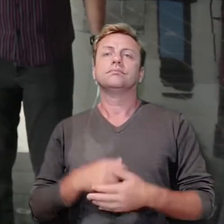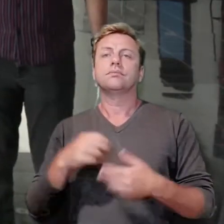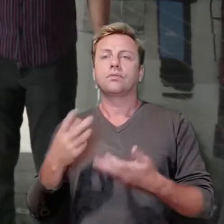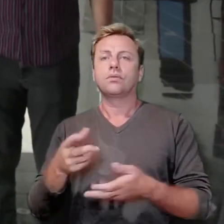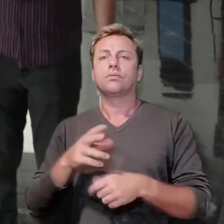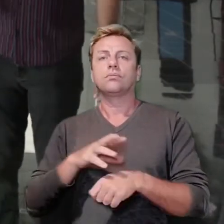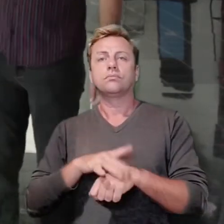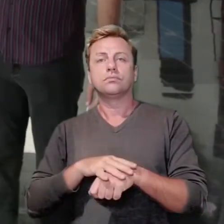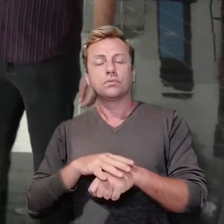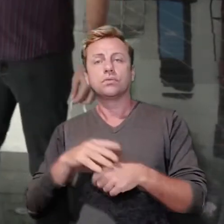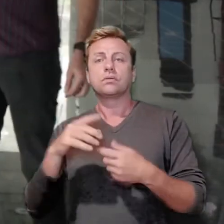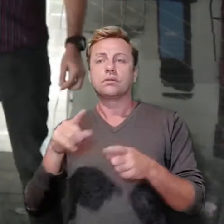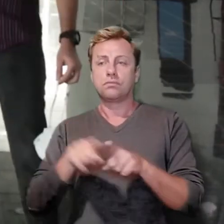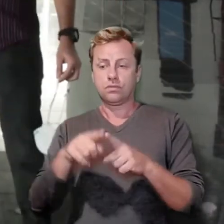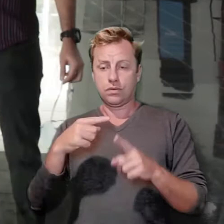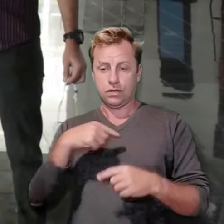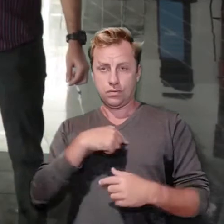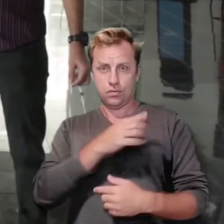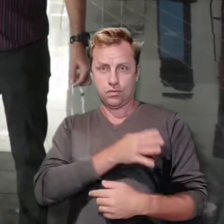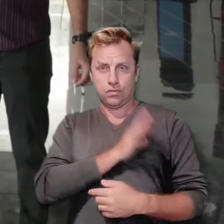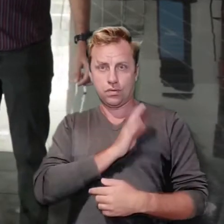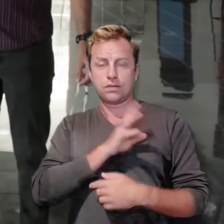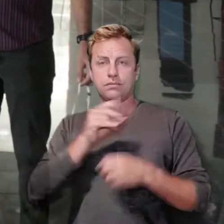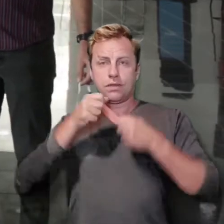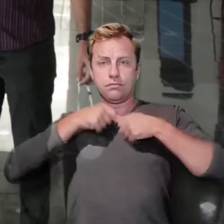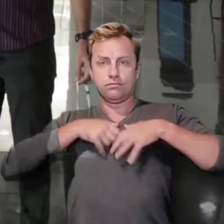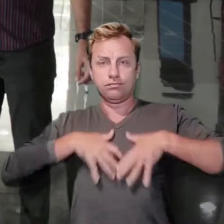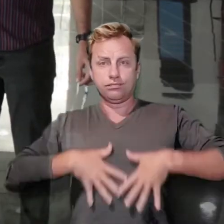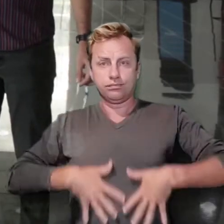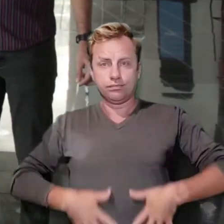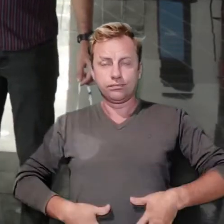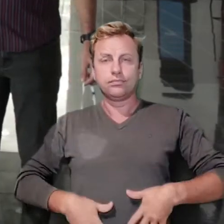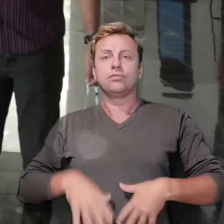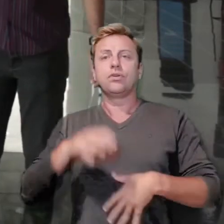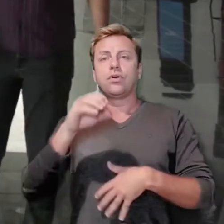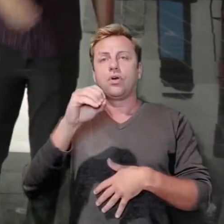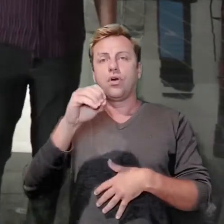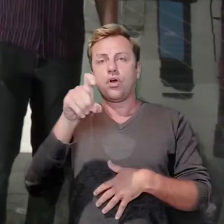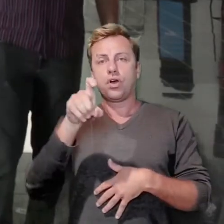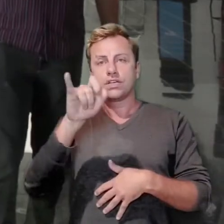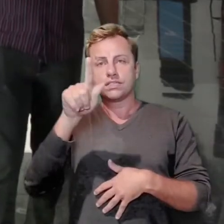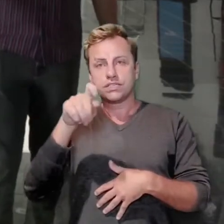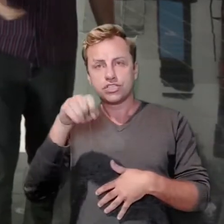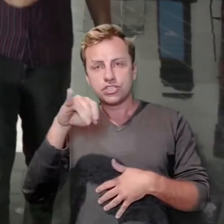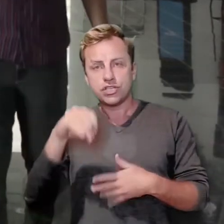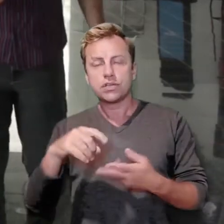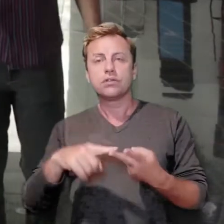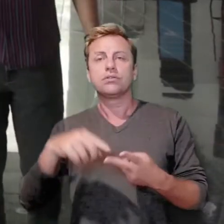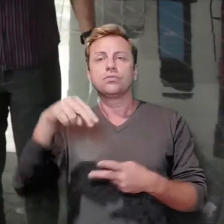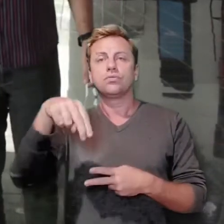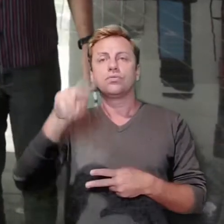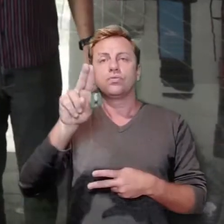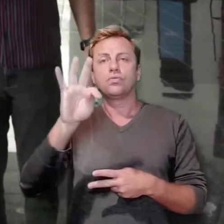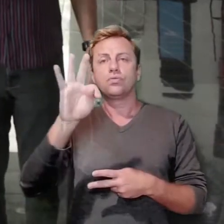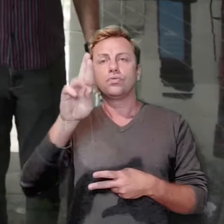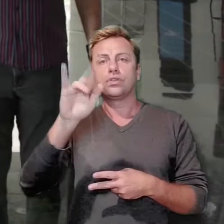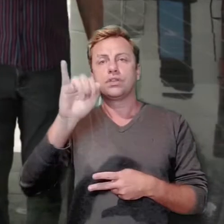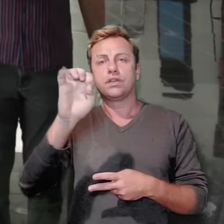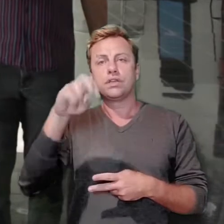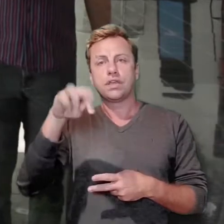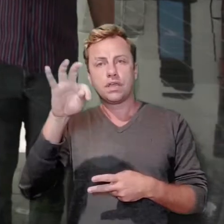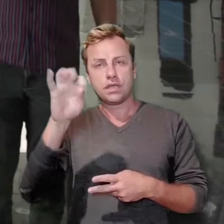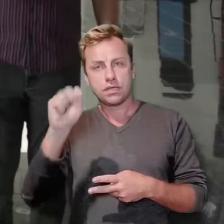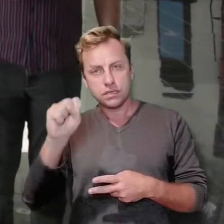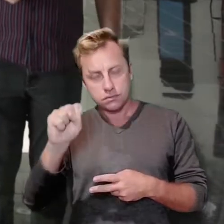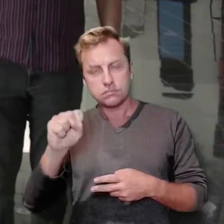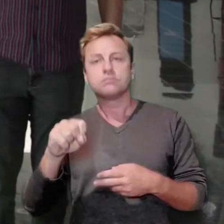doença. Porque é o coração que vai levar o oxigênio, os nutrientes e as células do sistema imunológico para todos os órgãos do